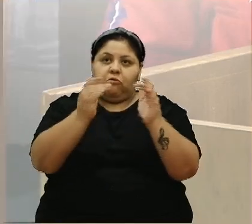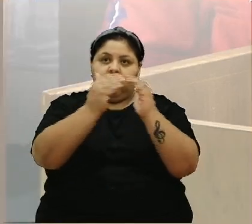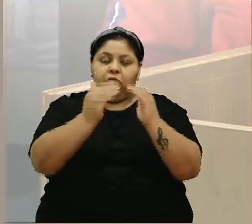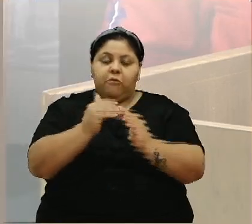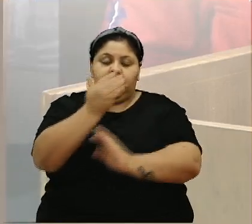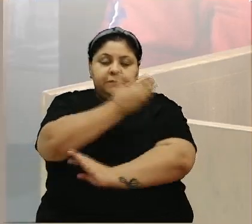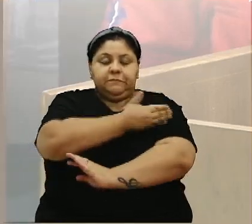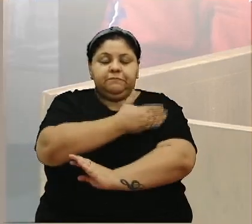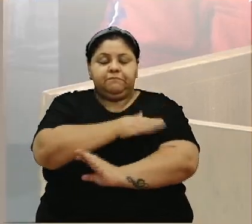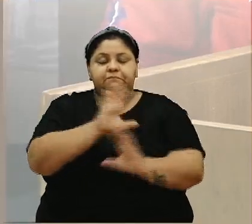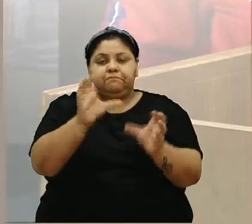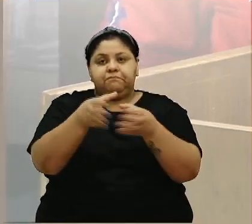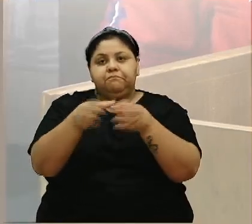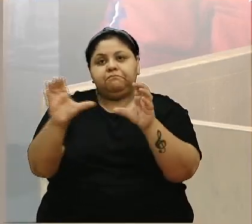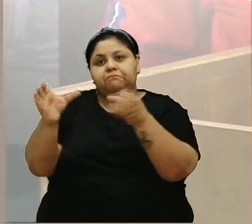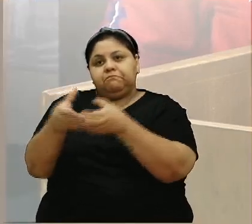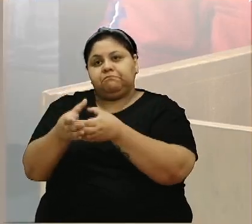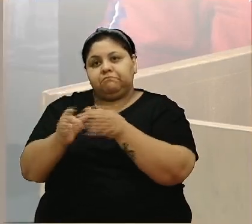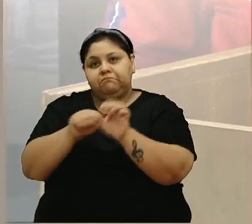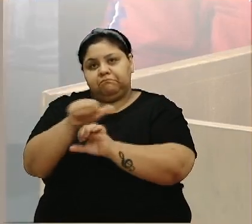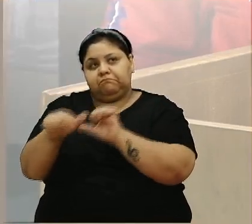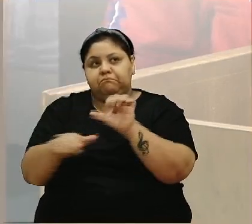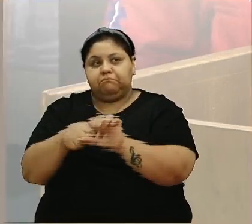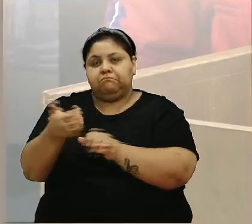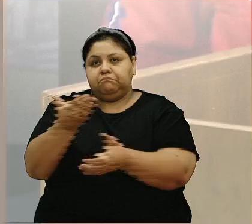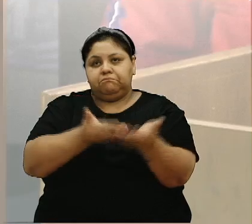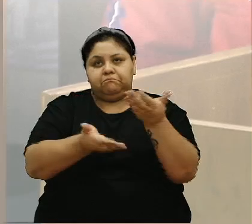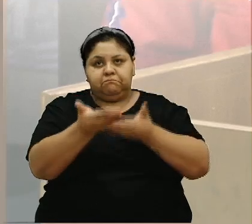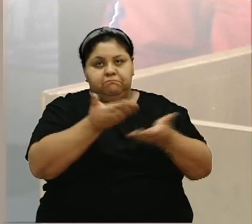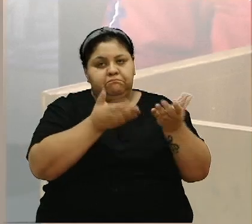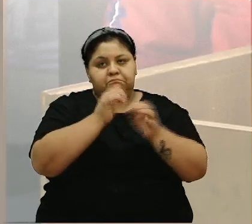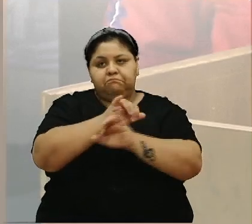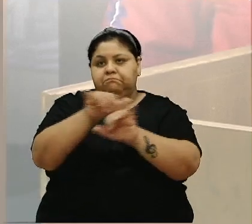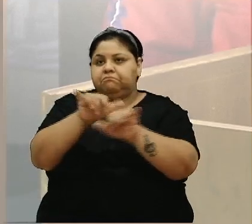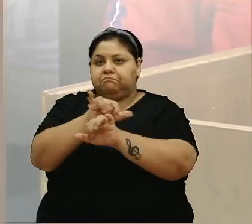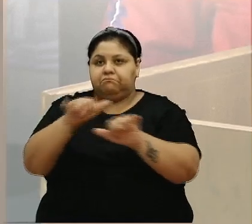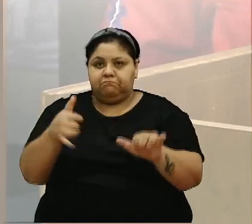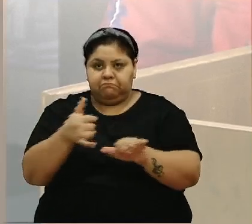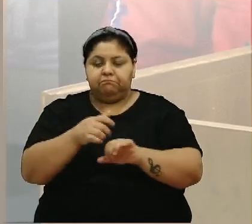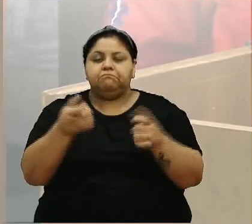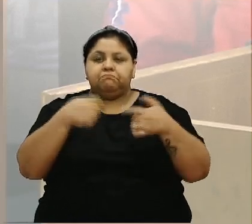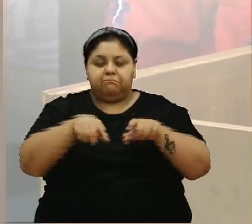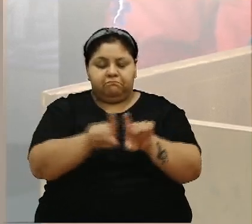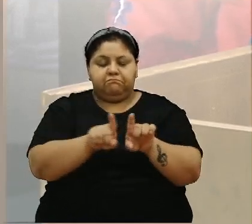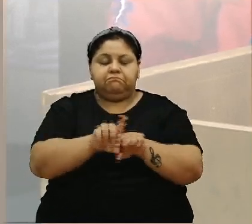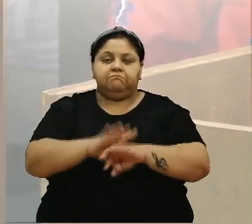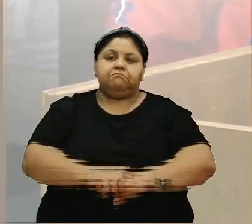junto com as nossas equipes, e assim a gente troca muita informação aí e capacitação.